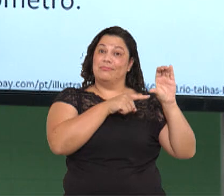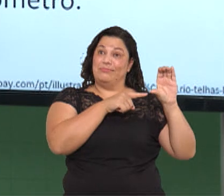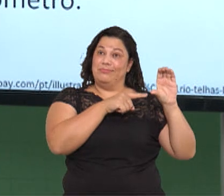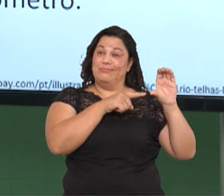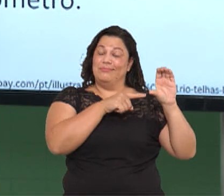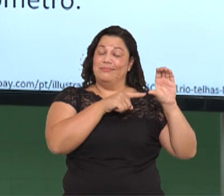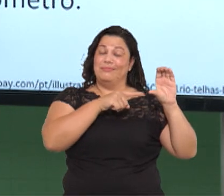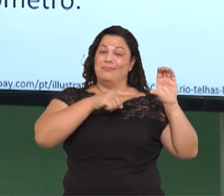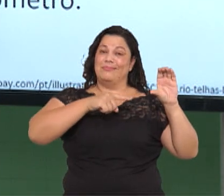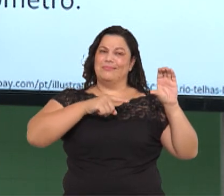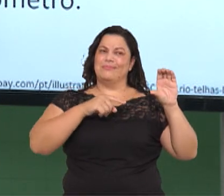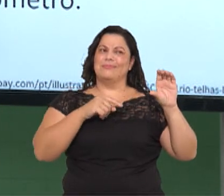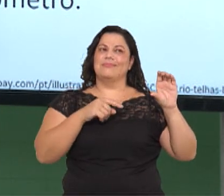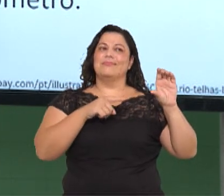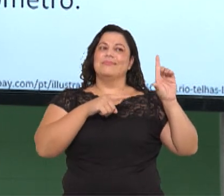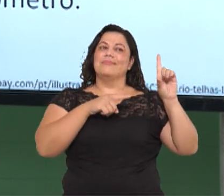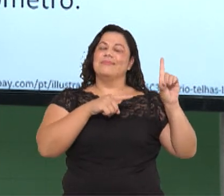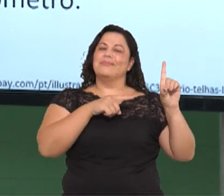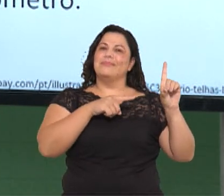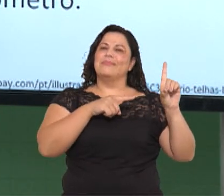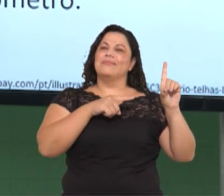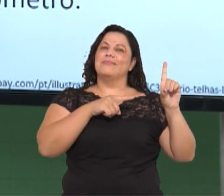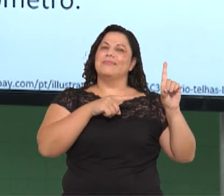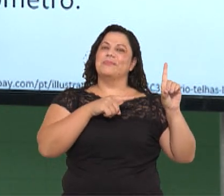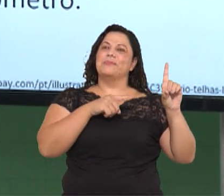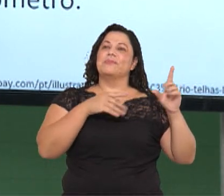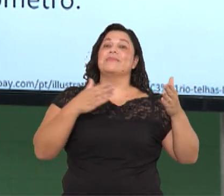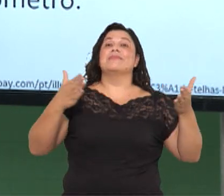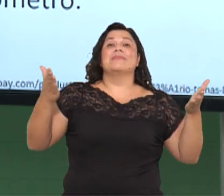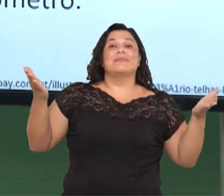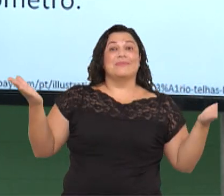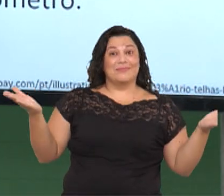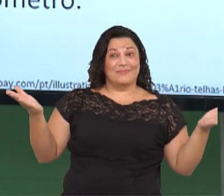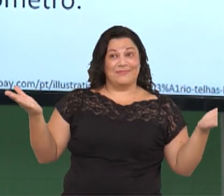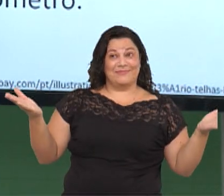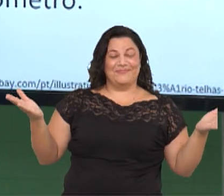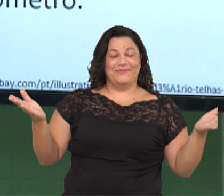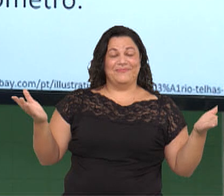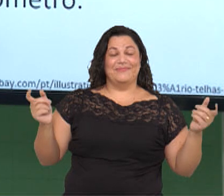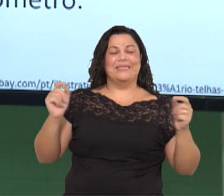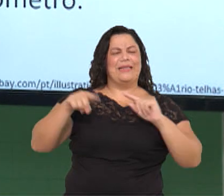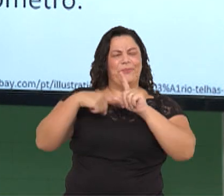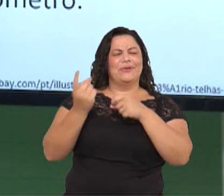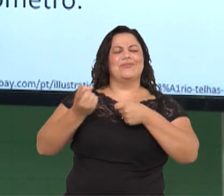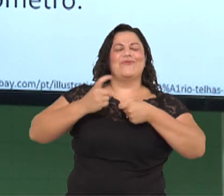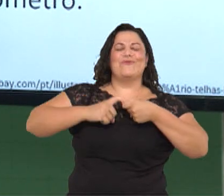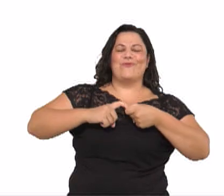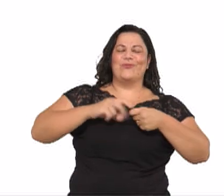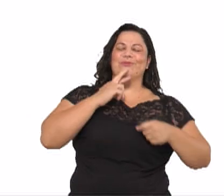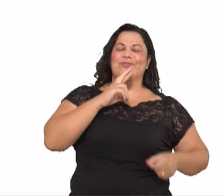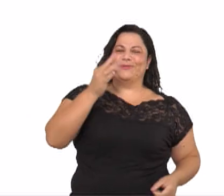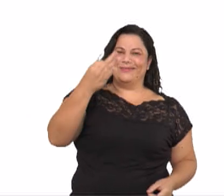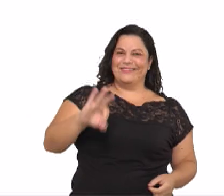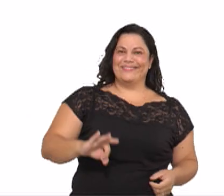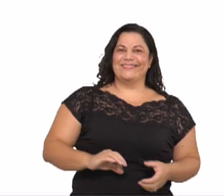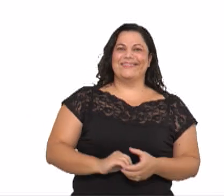C, termômetro. Ou letra D, bafômetro. Daqui a pouco eu volto com a resposta correta.